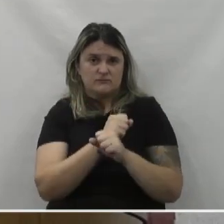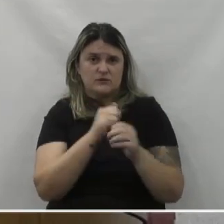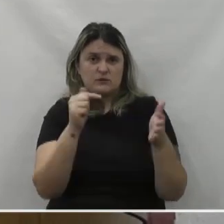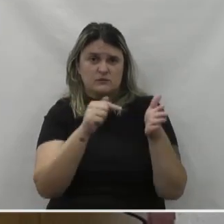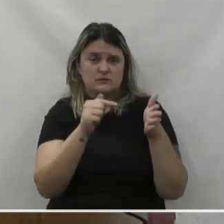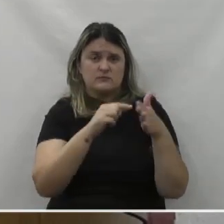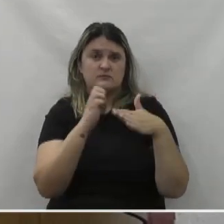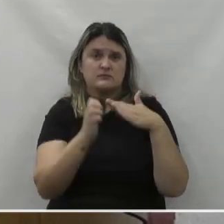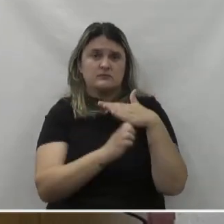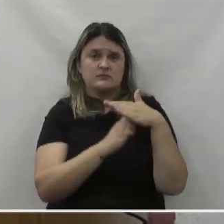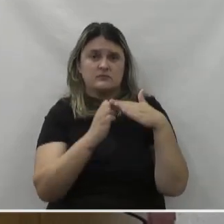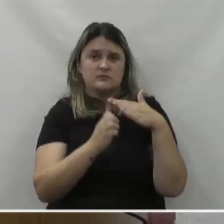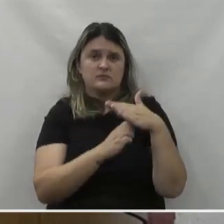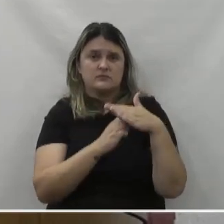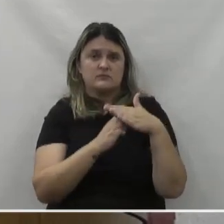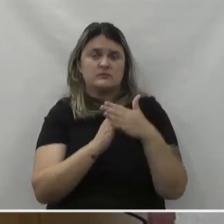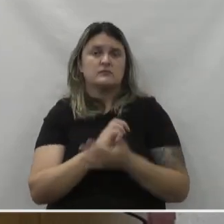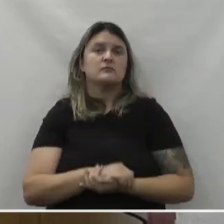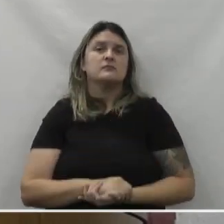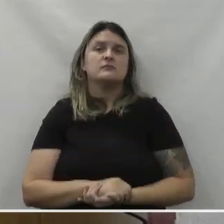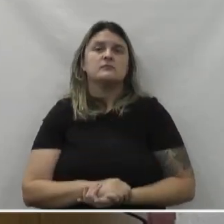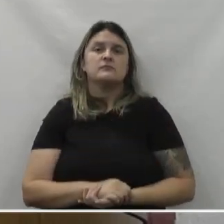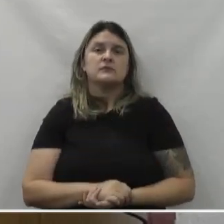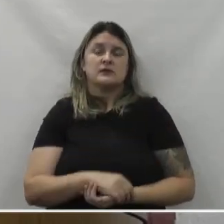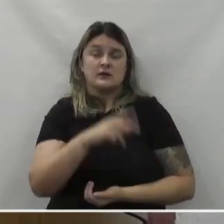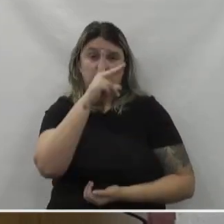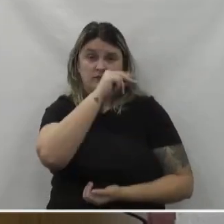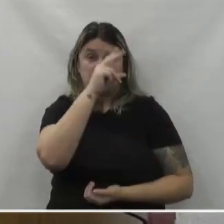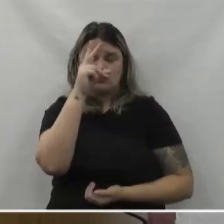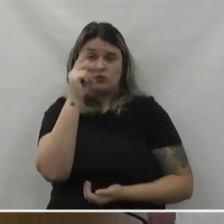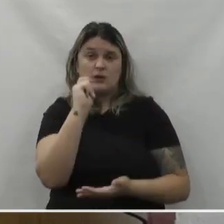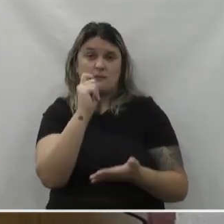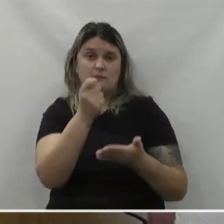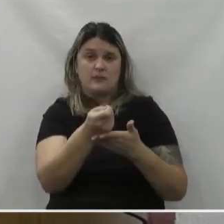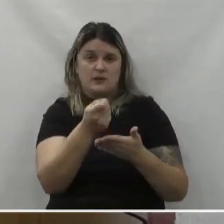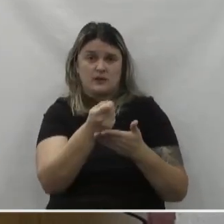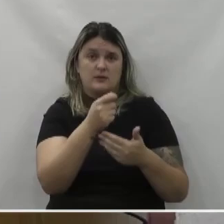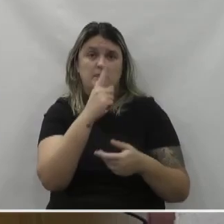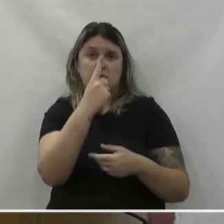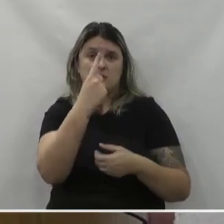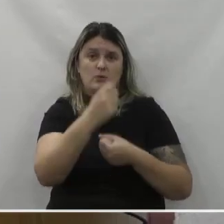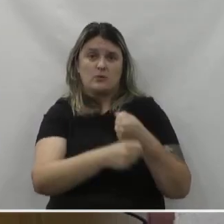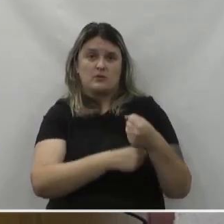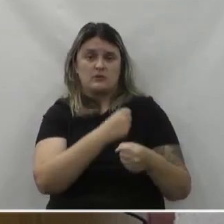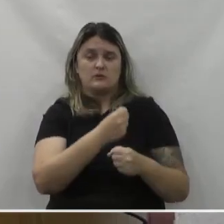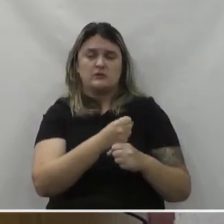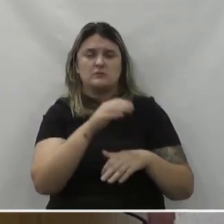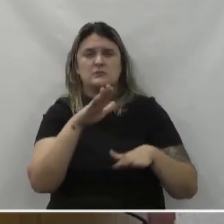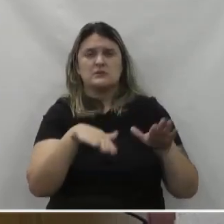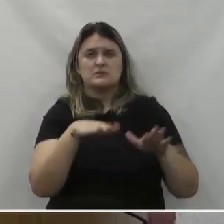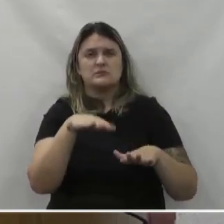empresa, o valor da contraprestação que a prefeitura iria pagar no primeiro ano seria